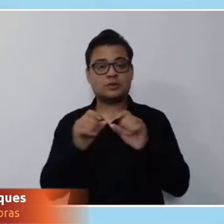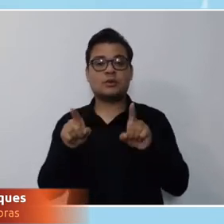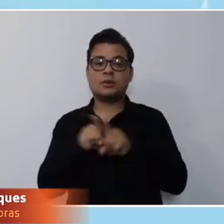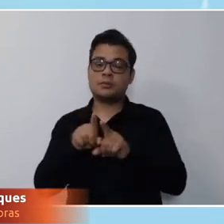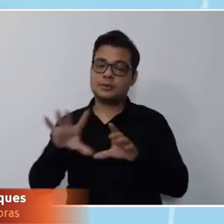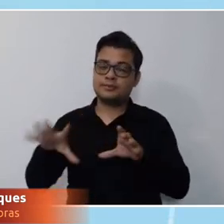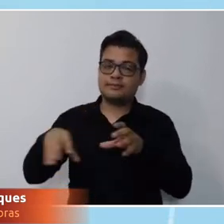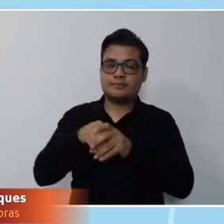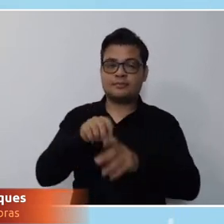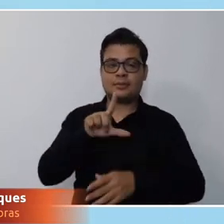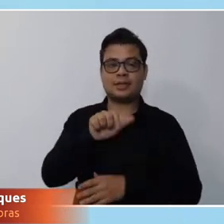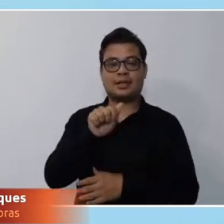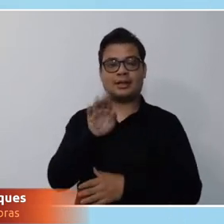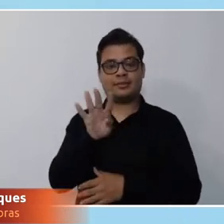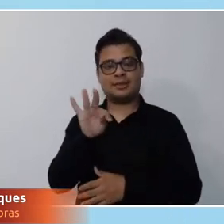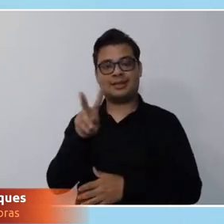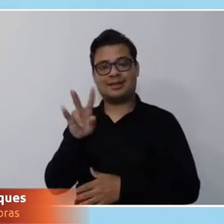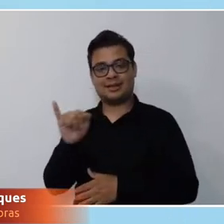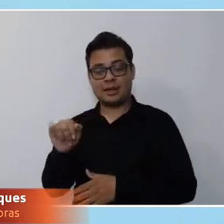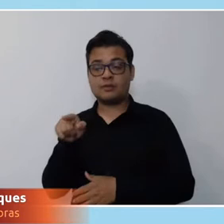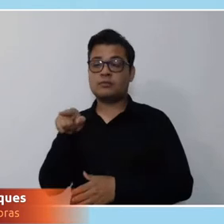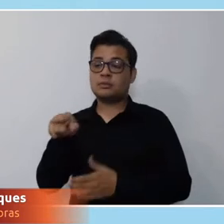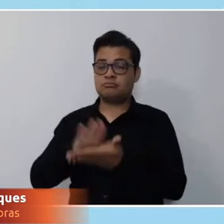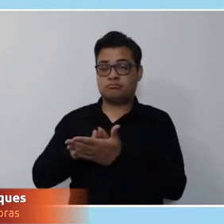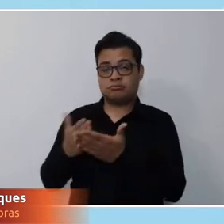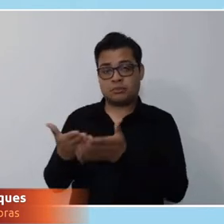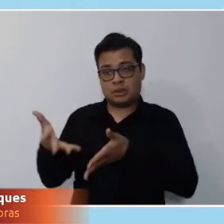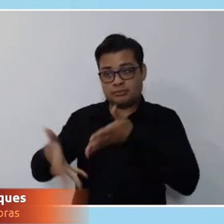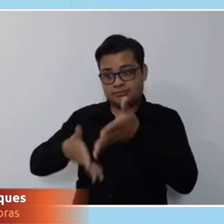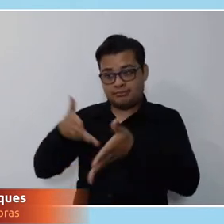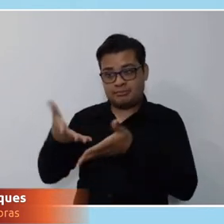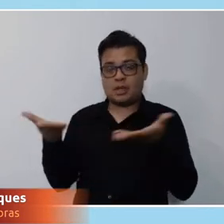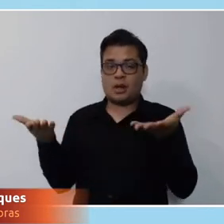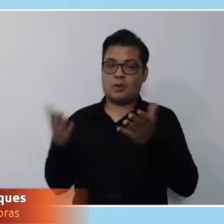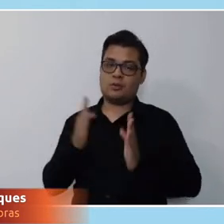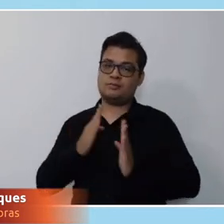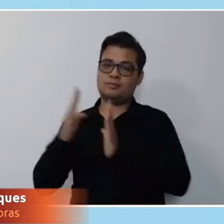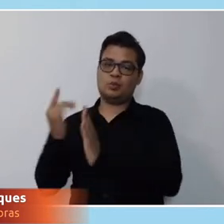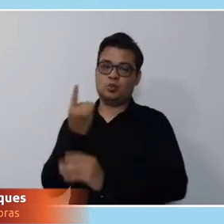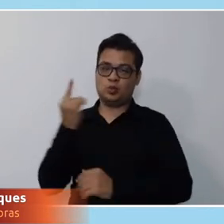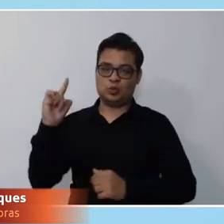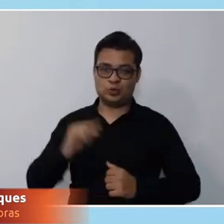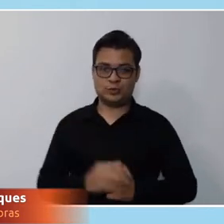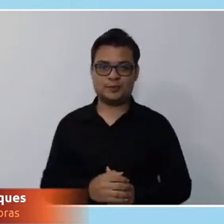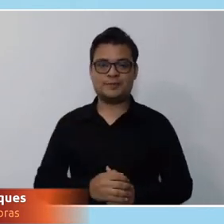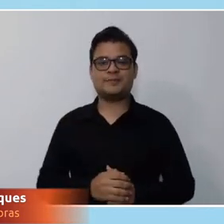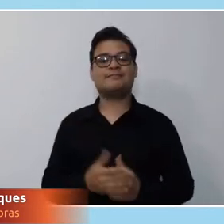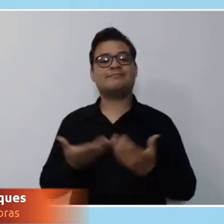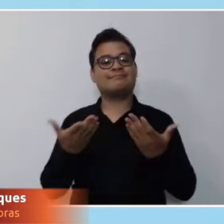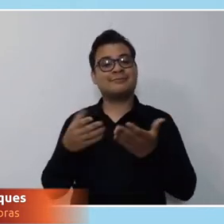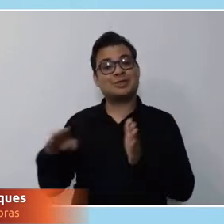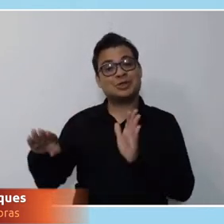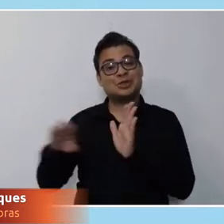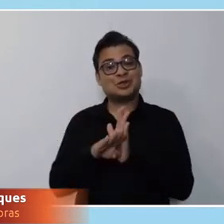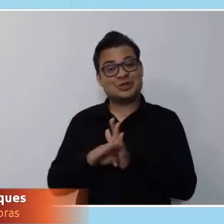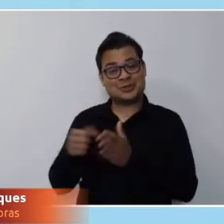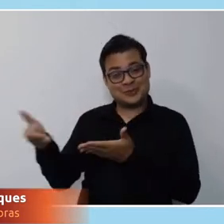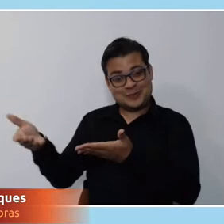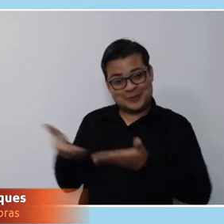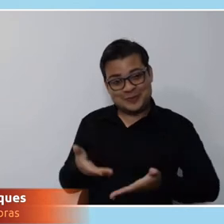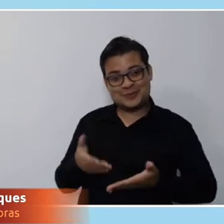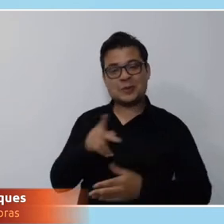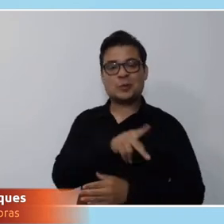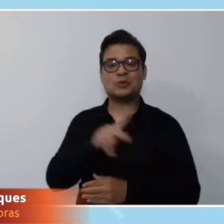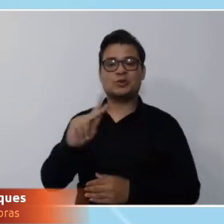faz a interpretação para Libras também nesse último bloco. E quem chega aqui no Conexões agora é o professor